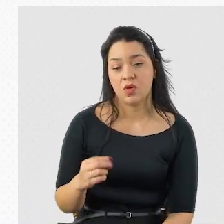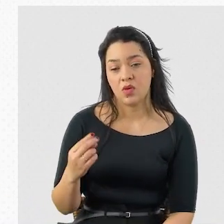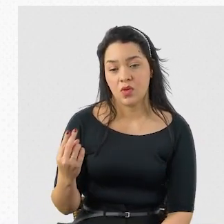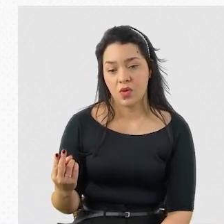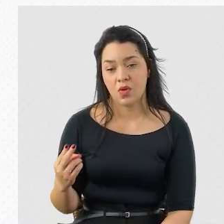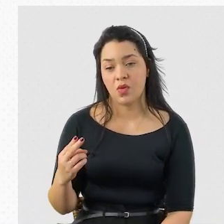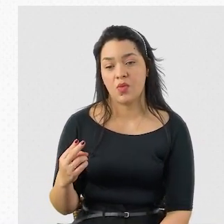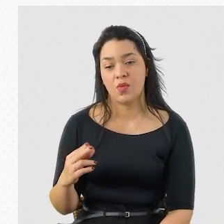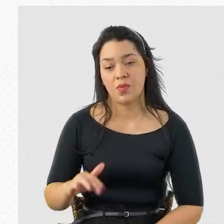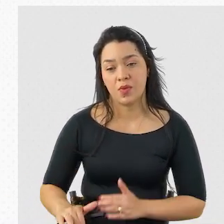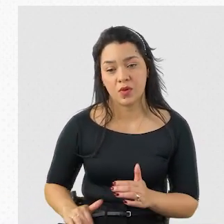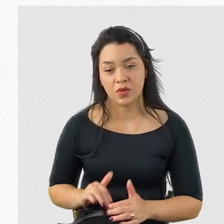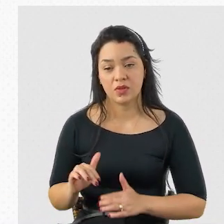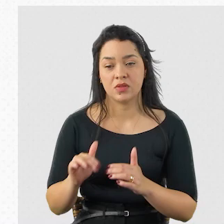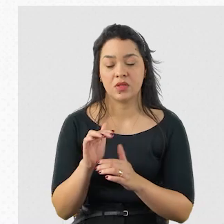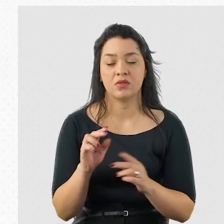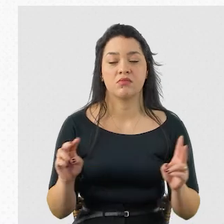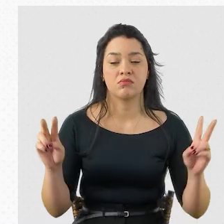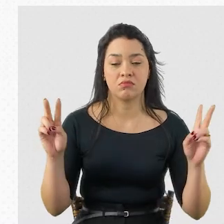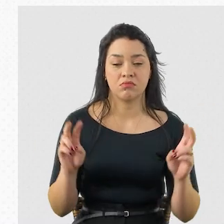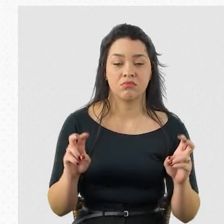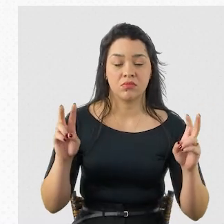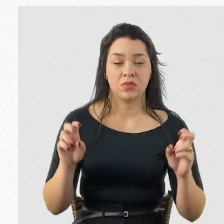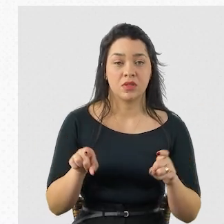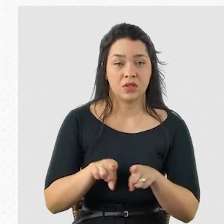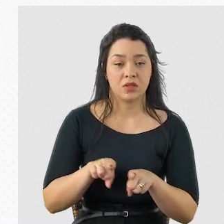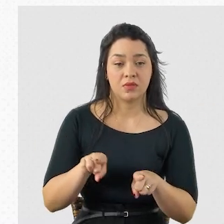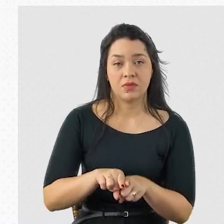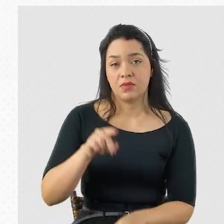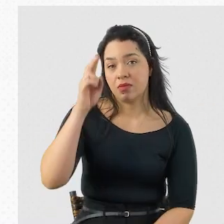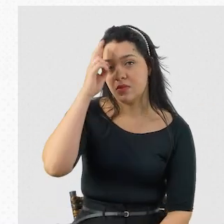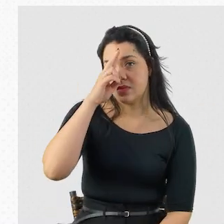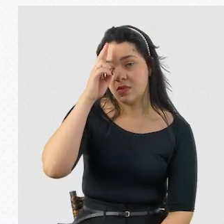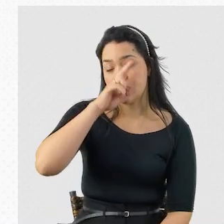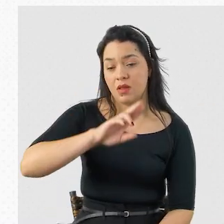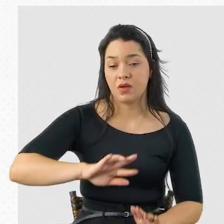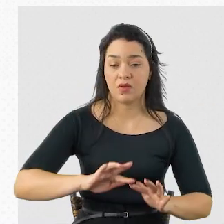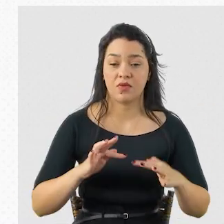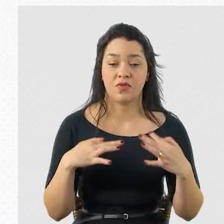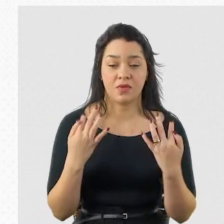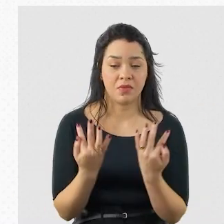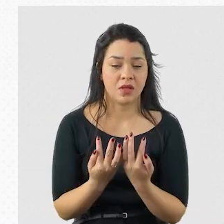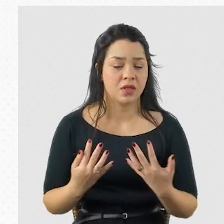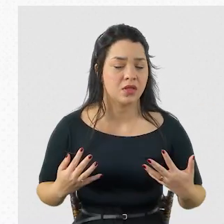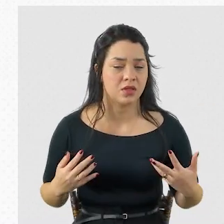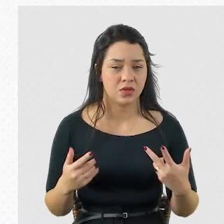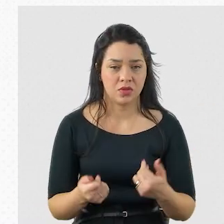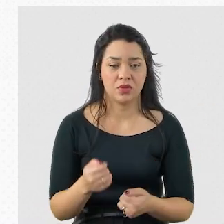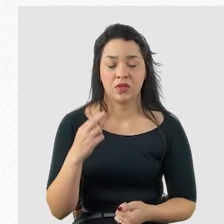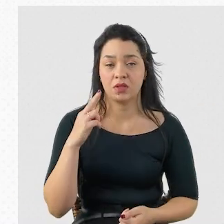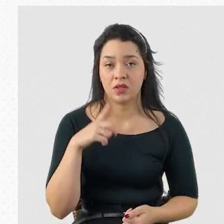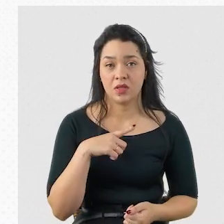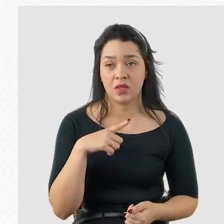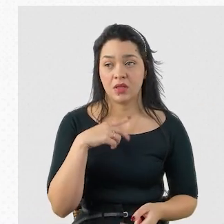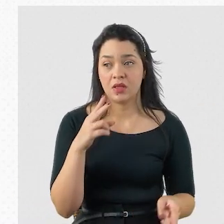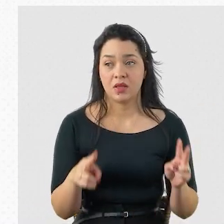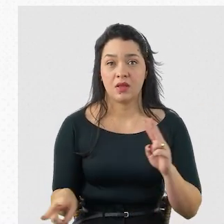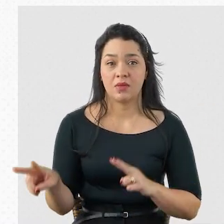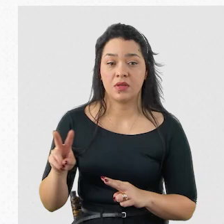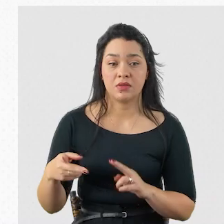um processo à parte sobre isso, e a construção da memória, família e toda a paisagem, a lembrança que ele